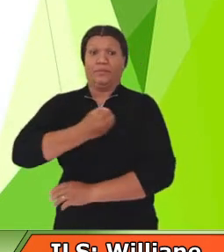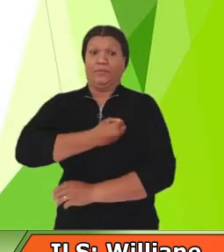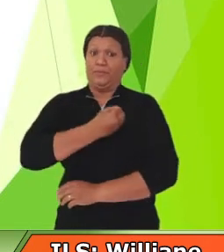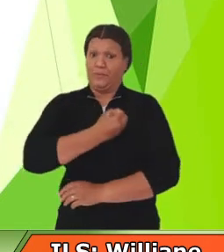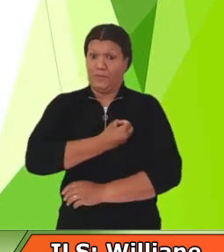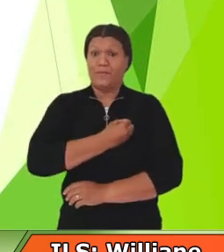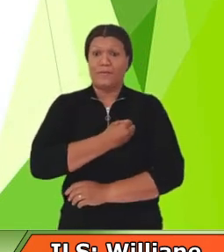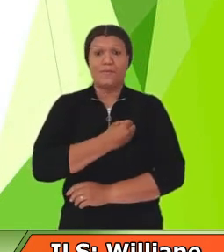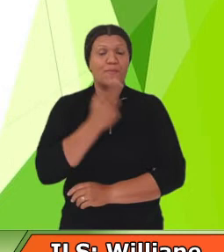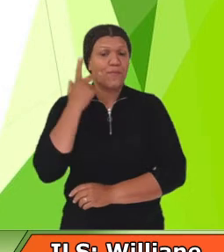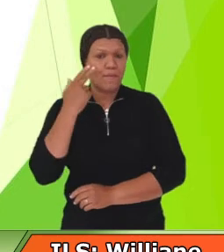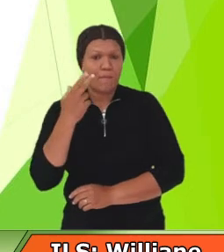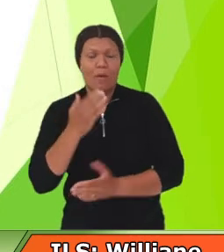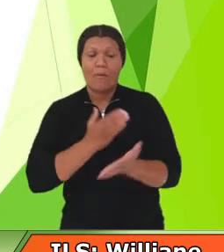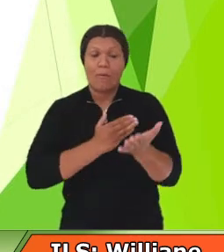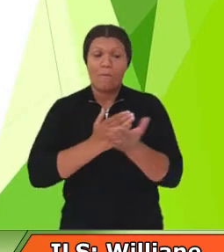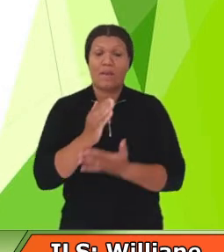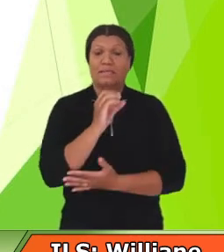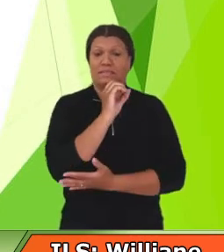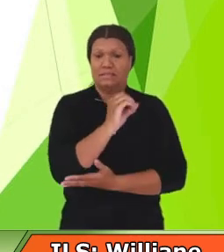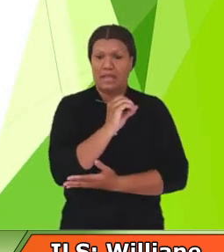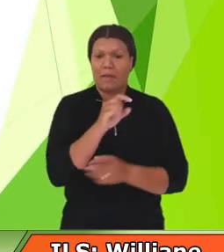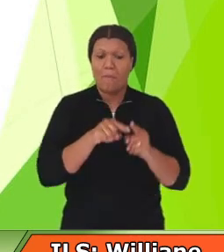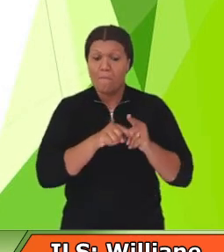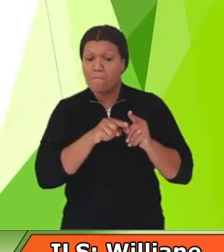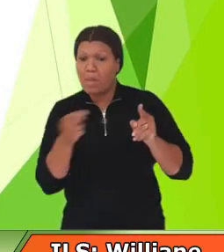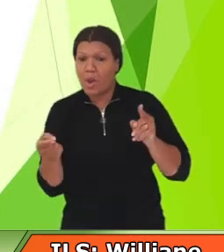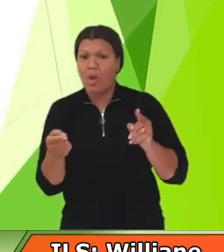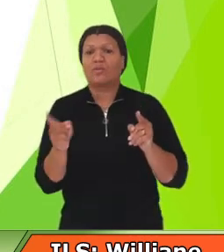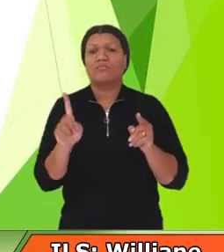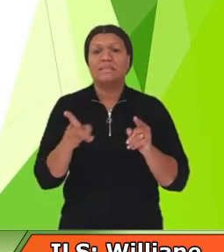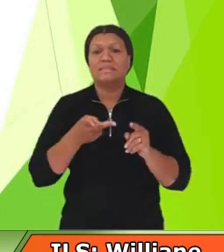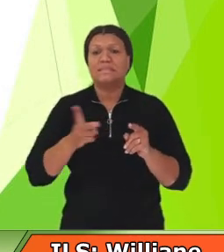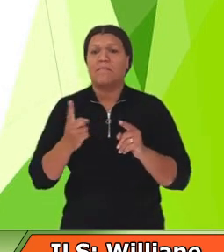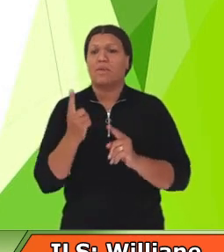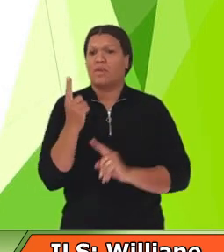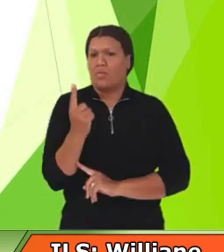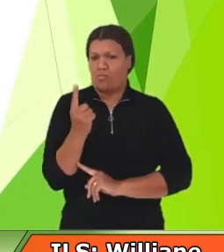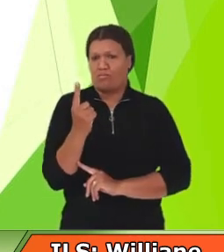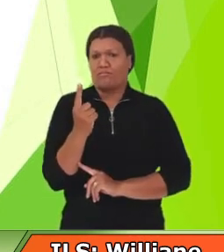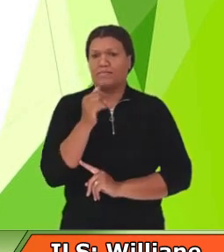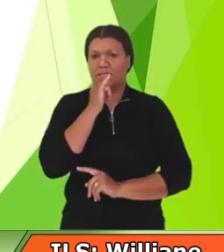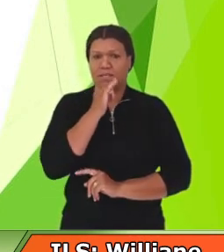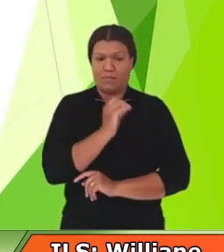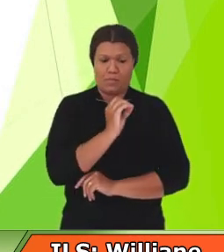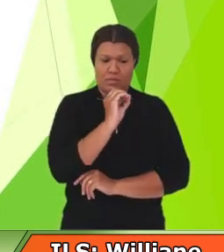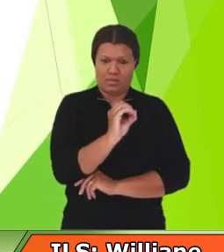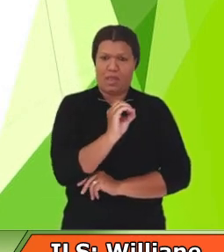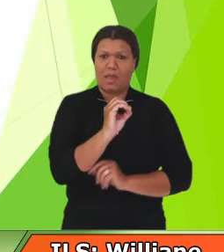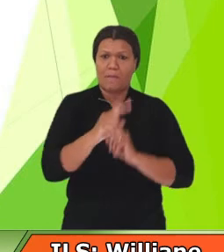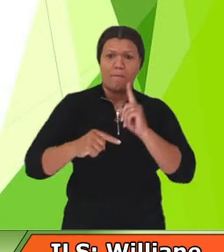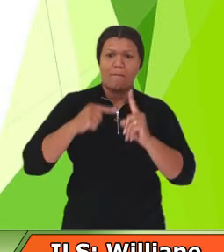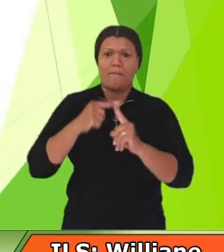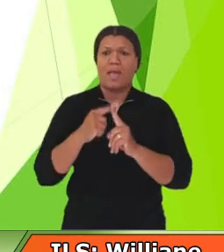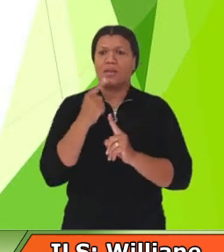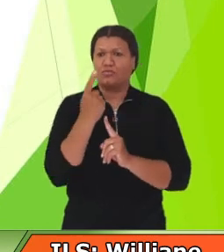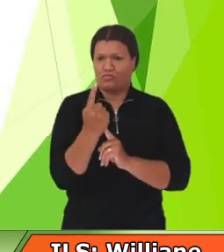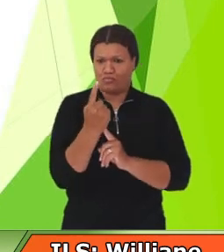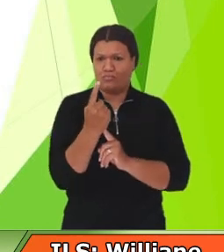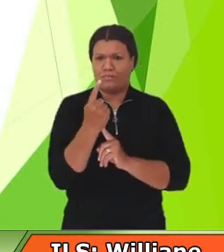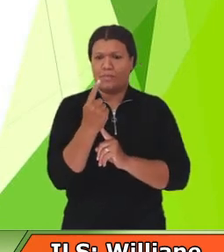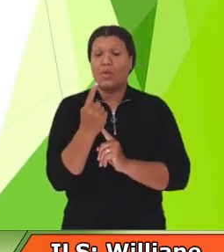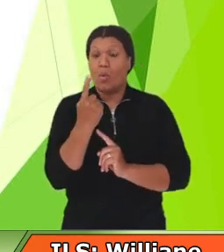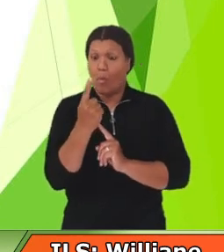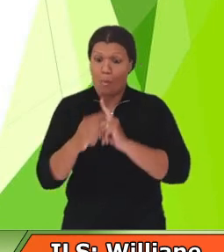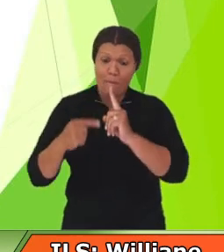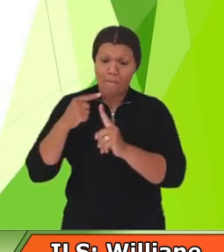com 0 e o próximo número é sempre acrescido de 1. 0 mais 1, 1.